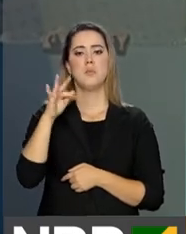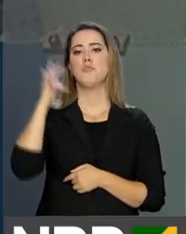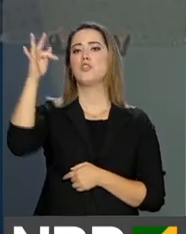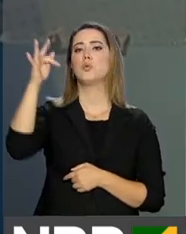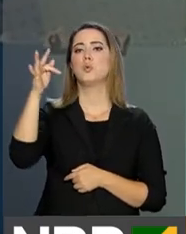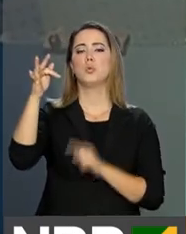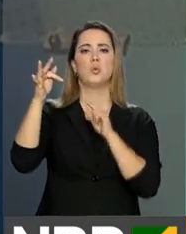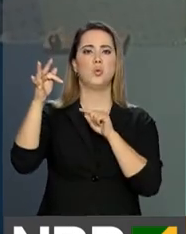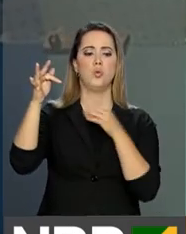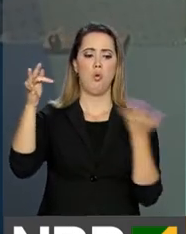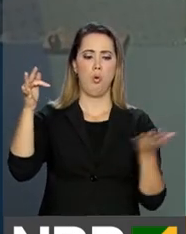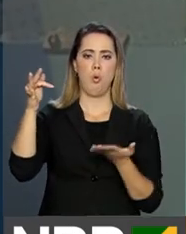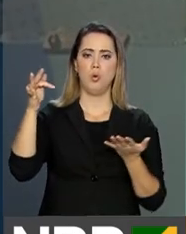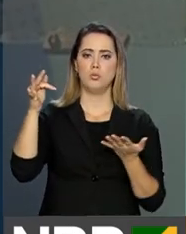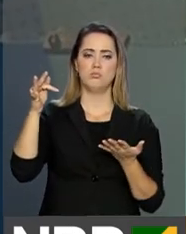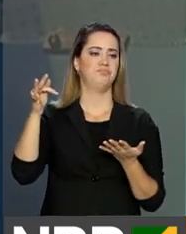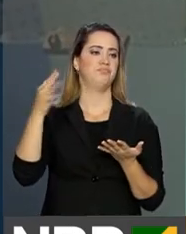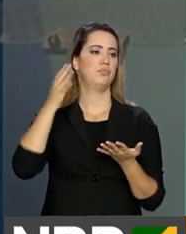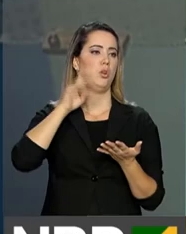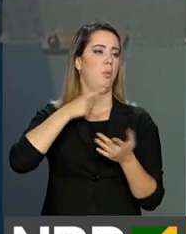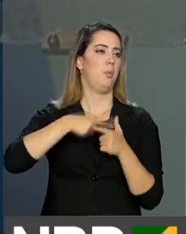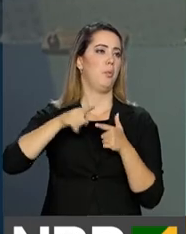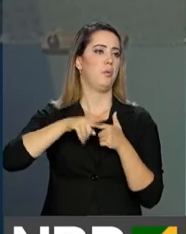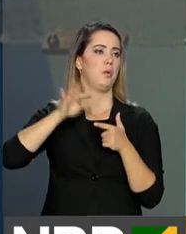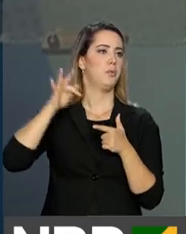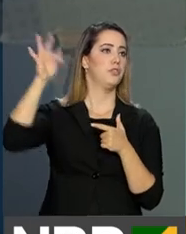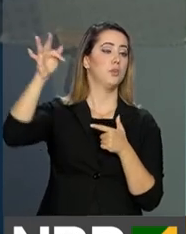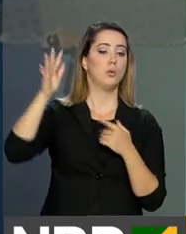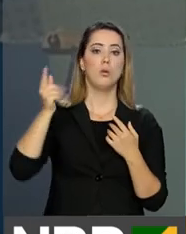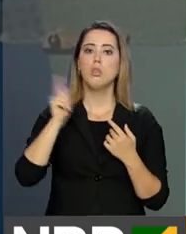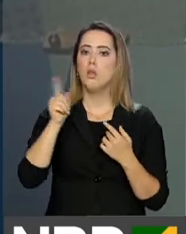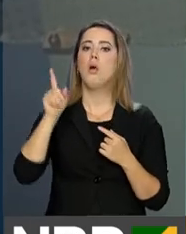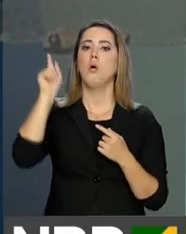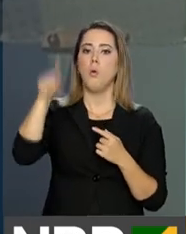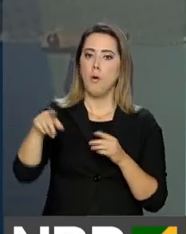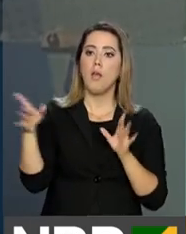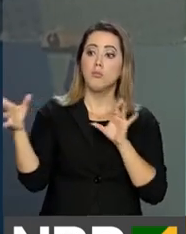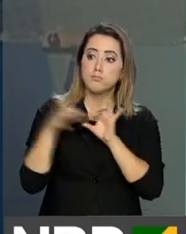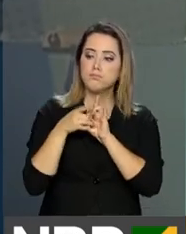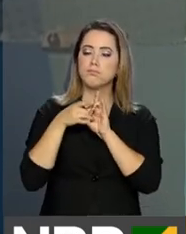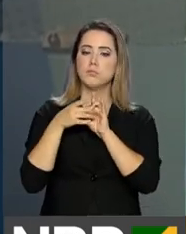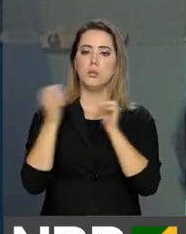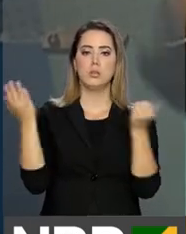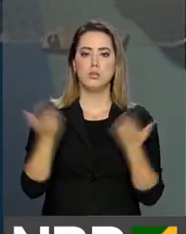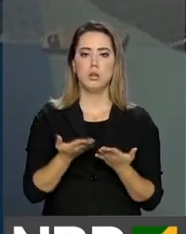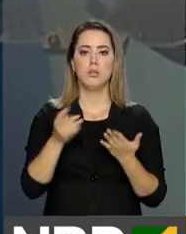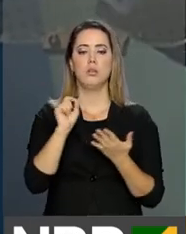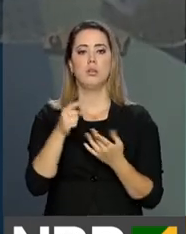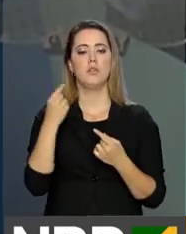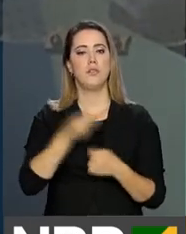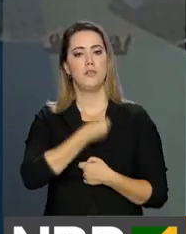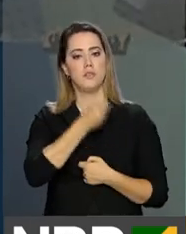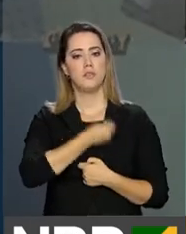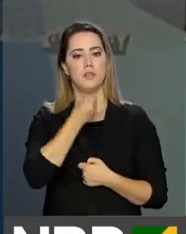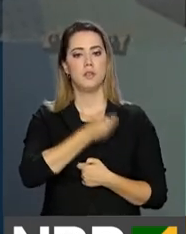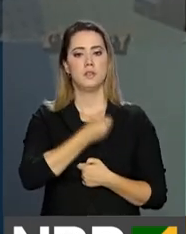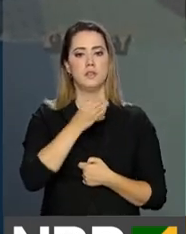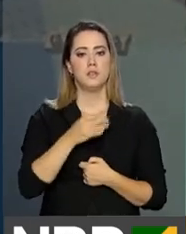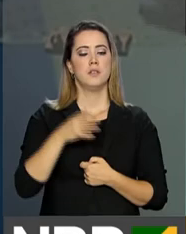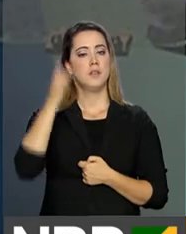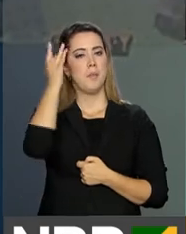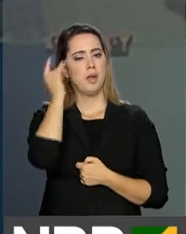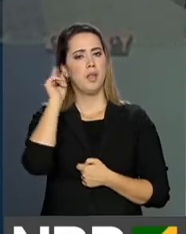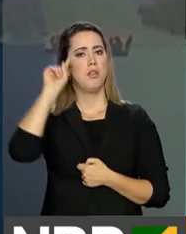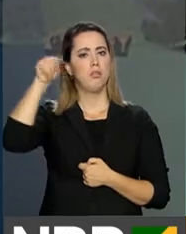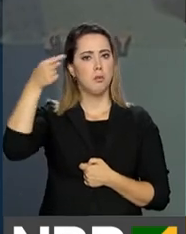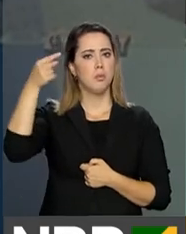futuro, o sujeito de hoje, bem, ah, então não é comigo, não é? E é comigo, sim, é conosco, é com aquele que vai viver, não é? Amanhã,